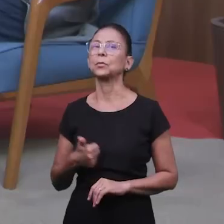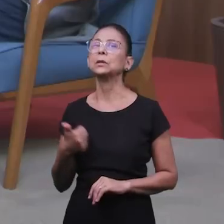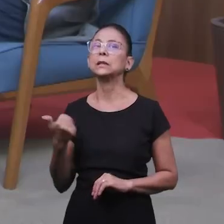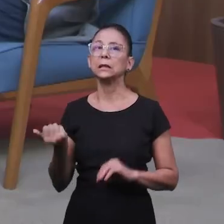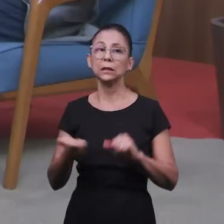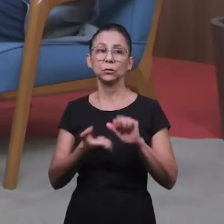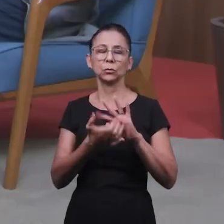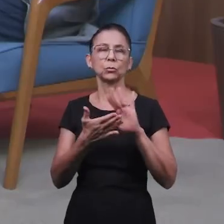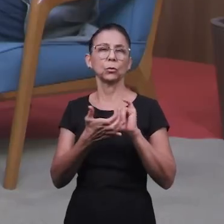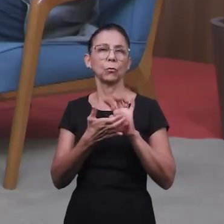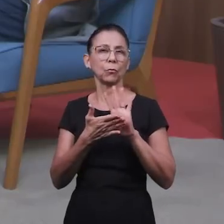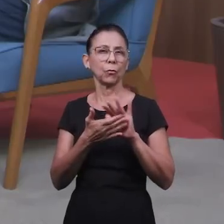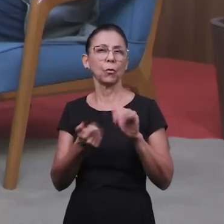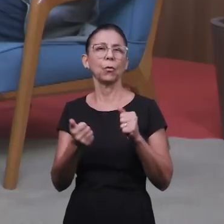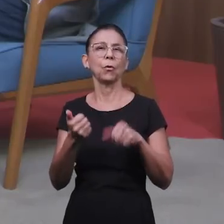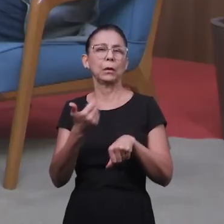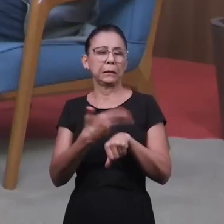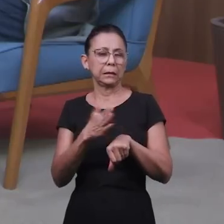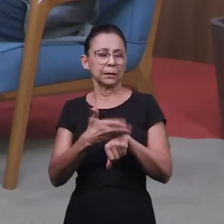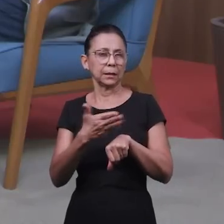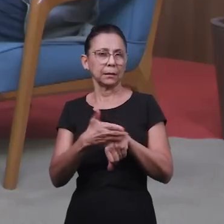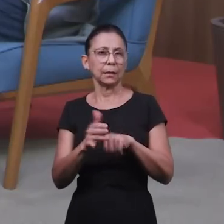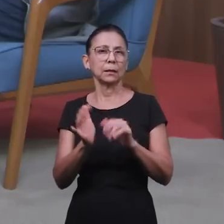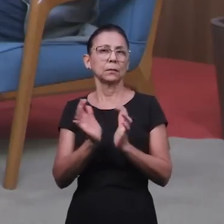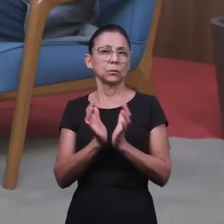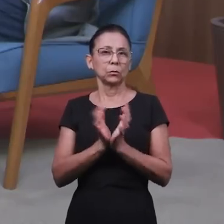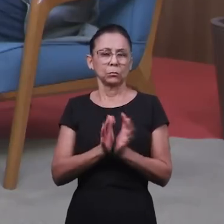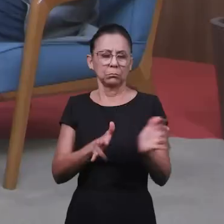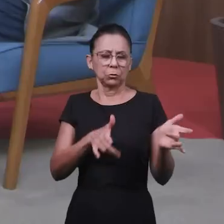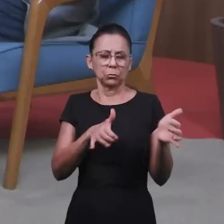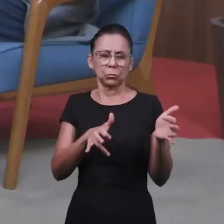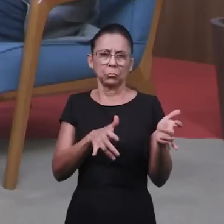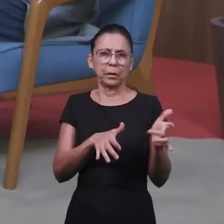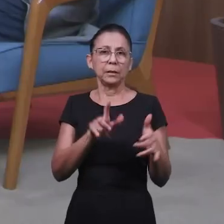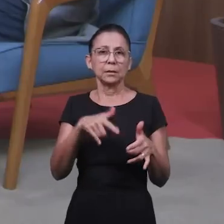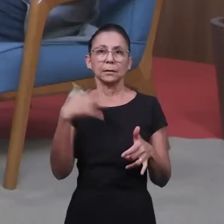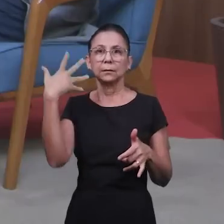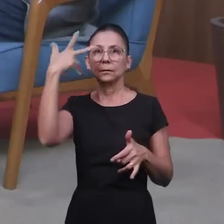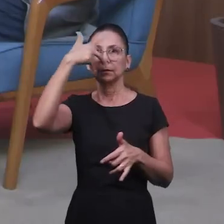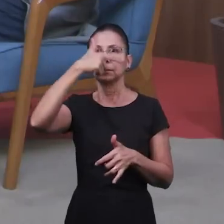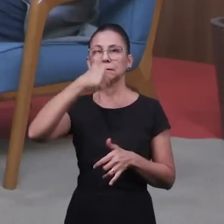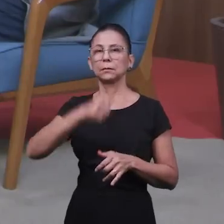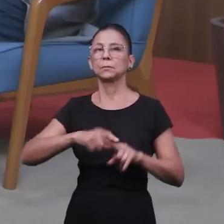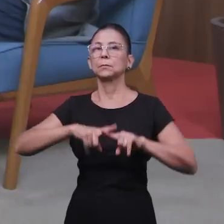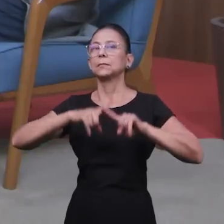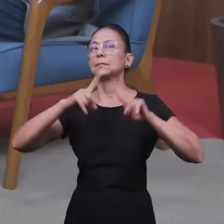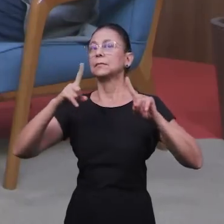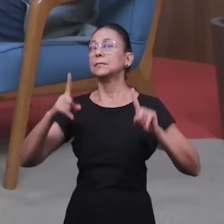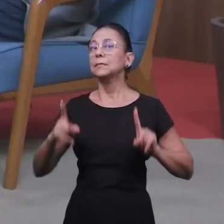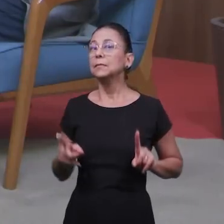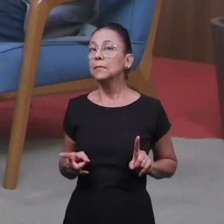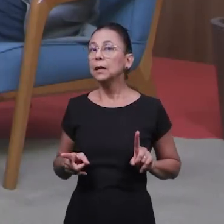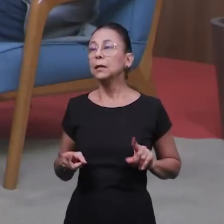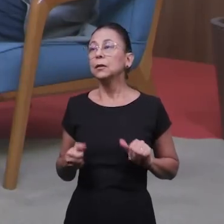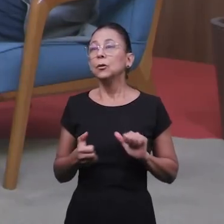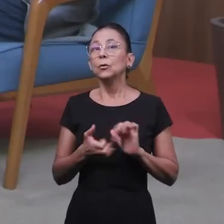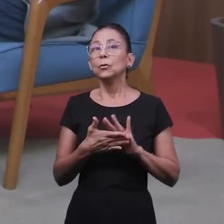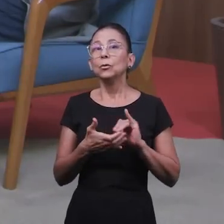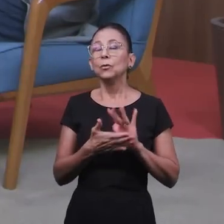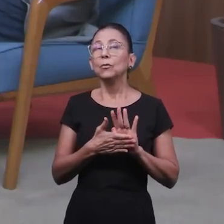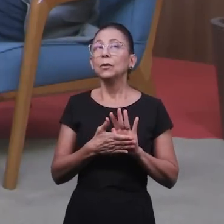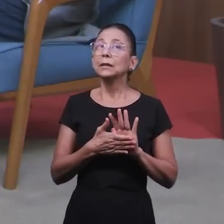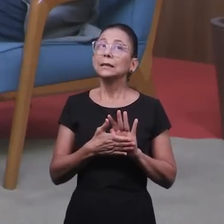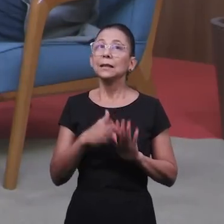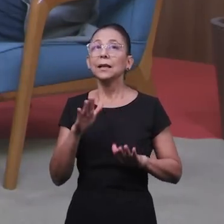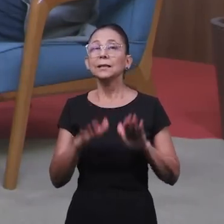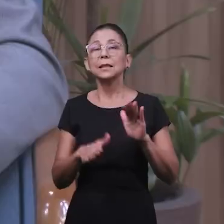maravilhosa, de você ouvir um louvor bem ensaiado, um grupo preparado, isso é lindo. Mas o louvor que às vezes sai